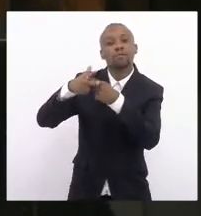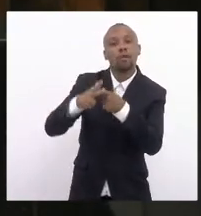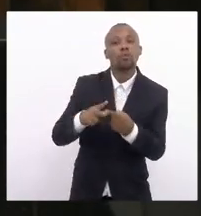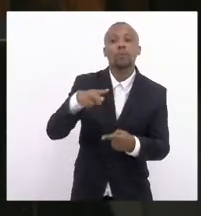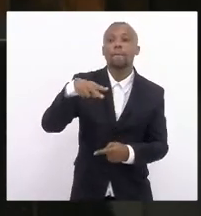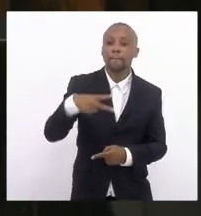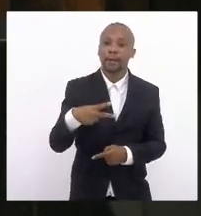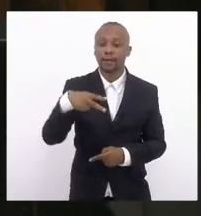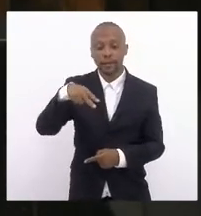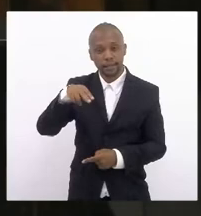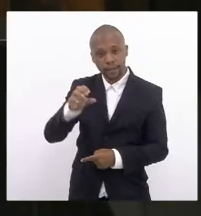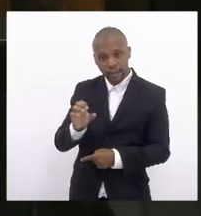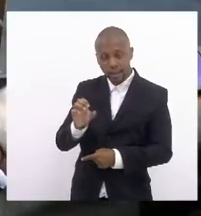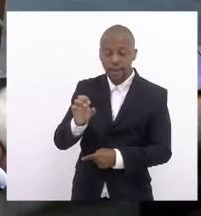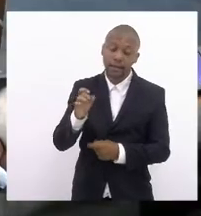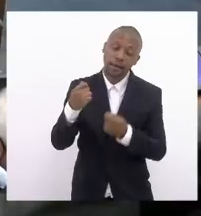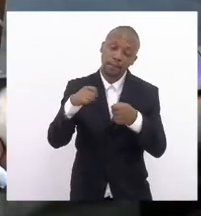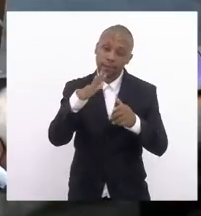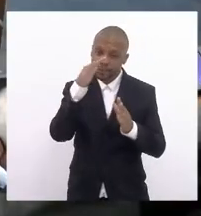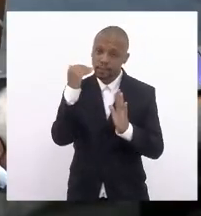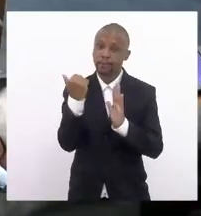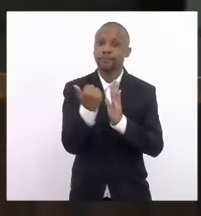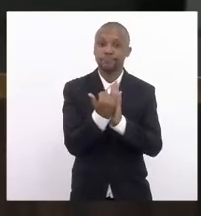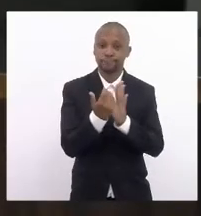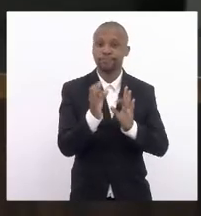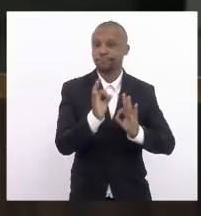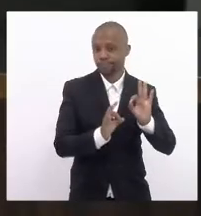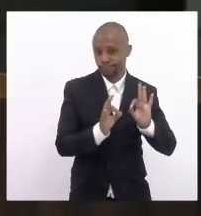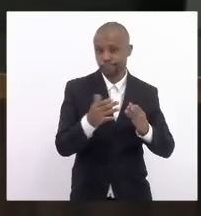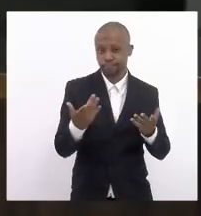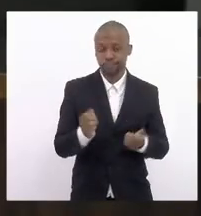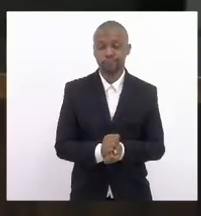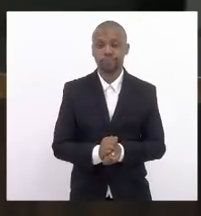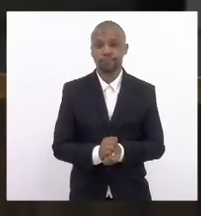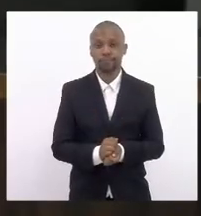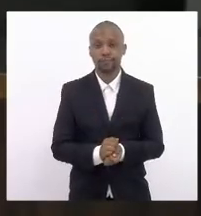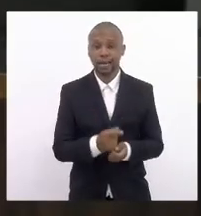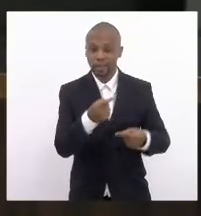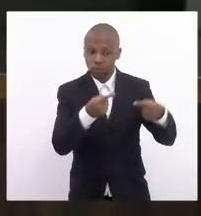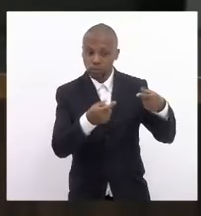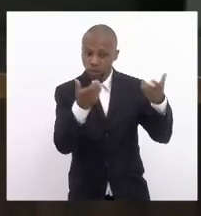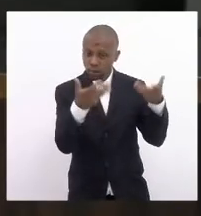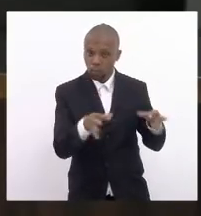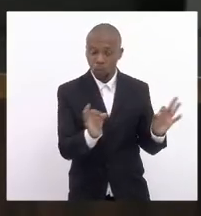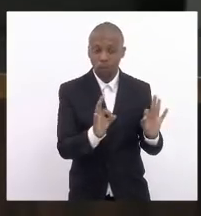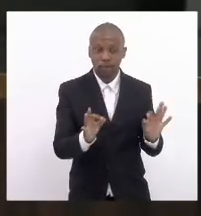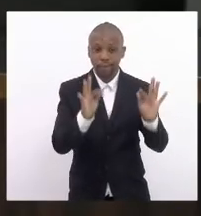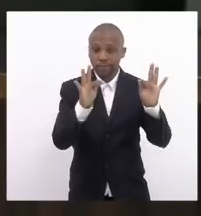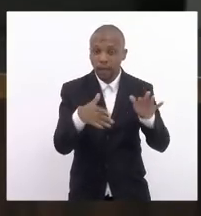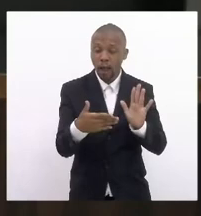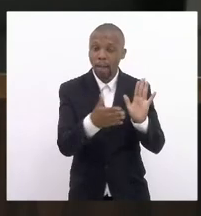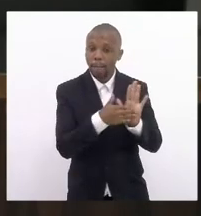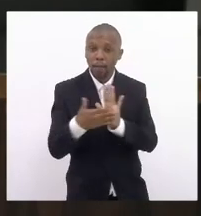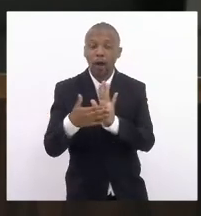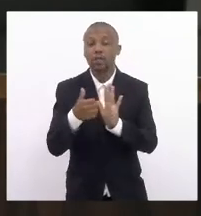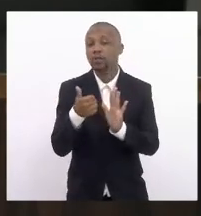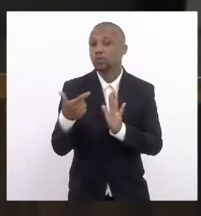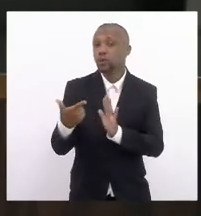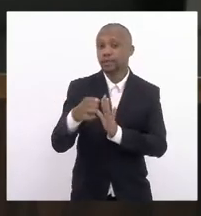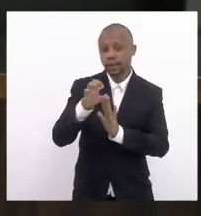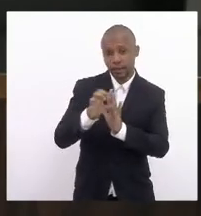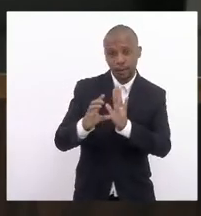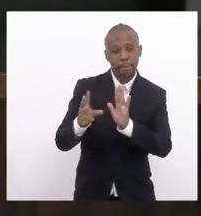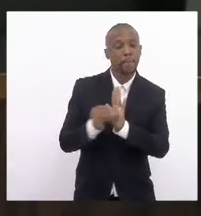de Educação que precisa fazer. Não havendo quem queira discutir, encerrada a discussão, o presidente de proposta recebeu 12 emendas e retorna